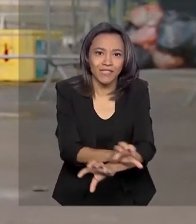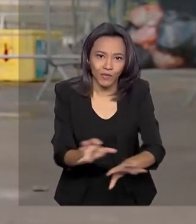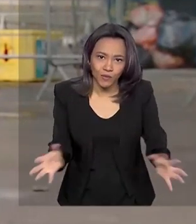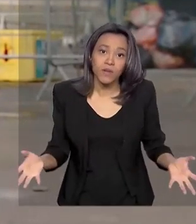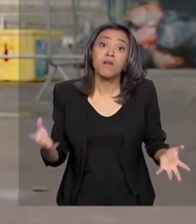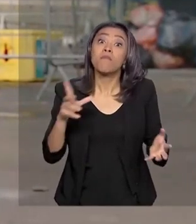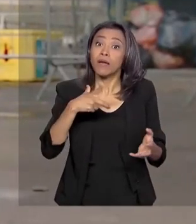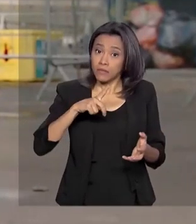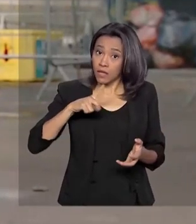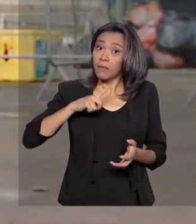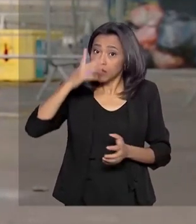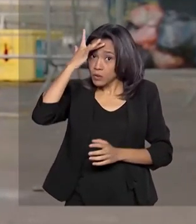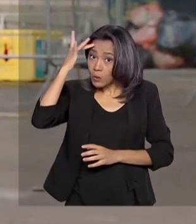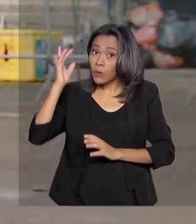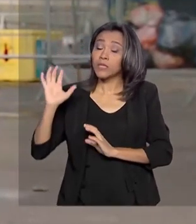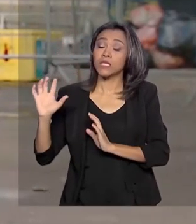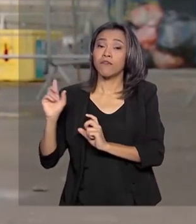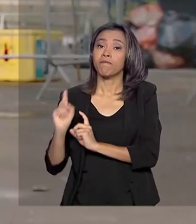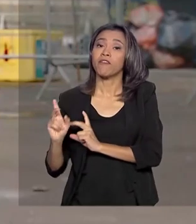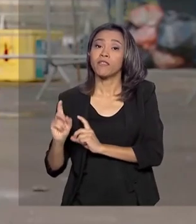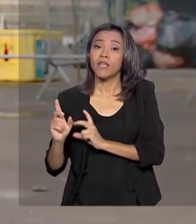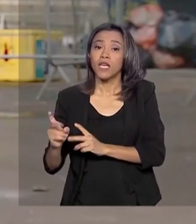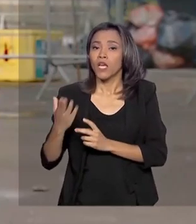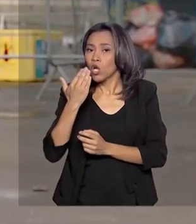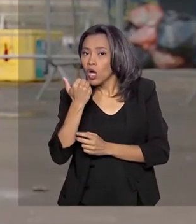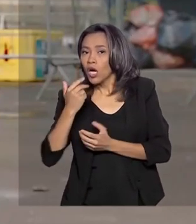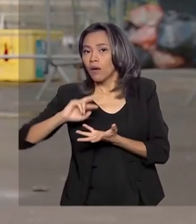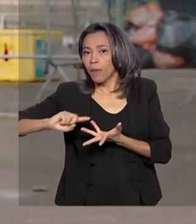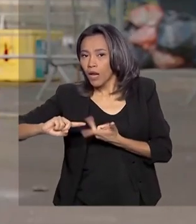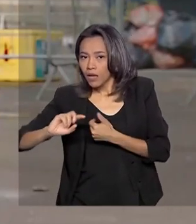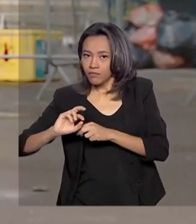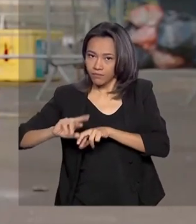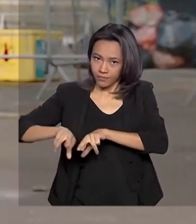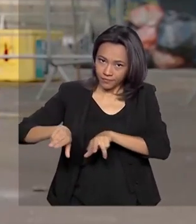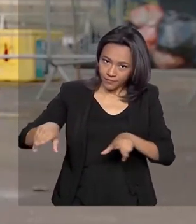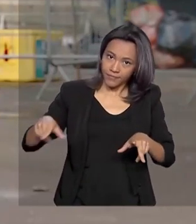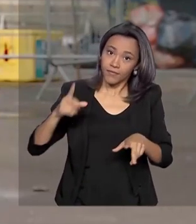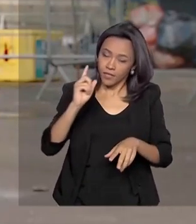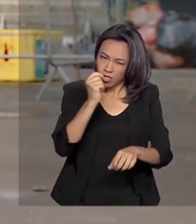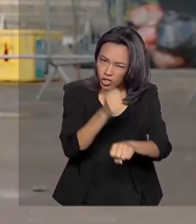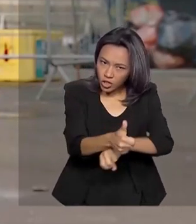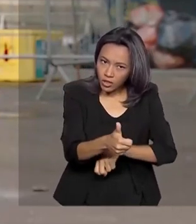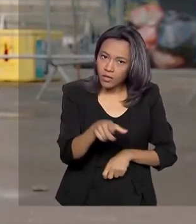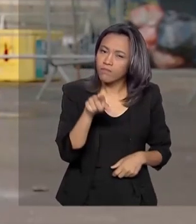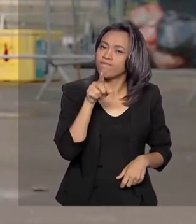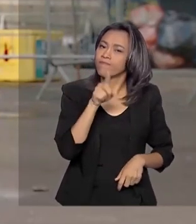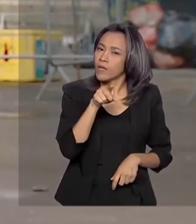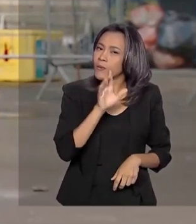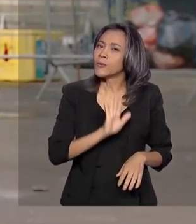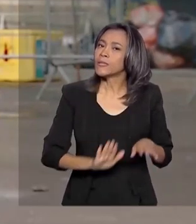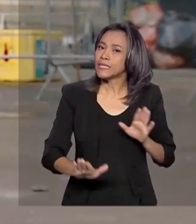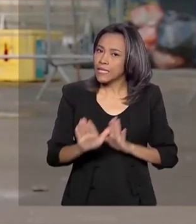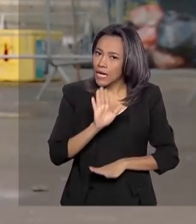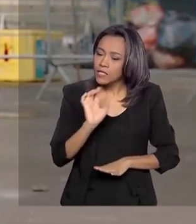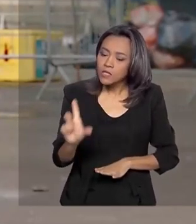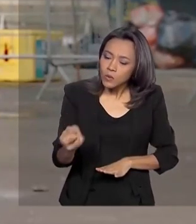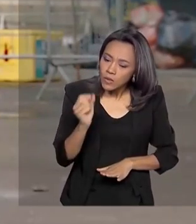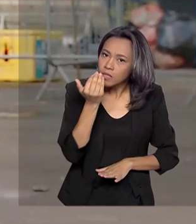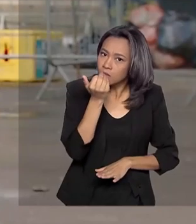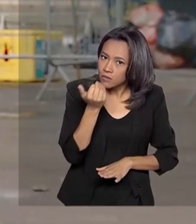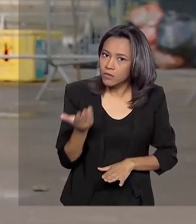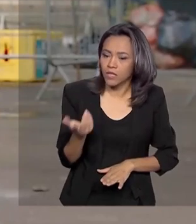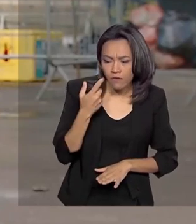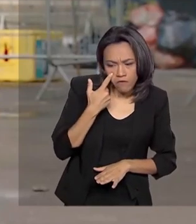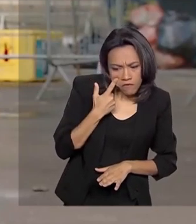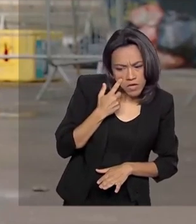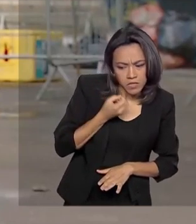os ambulantes que vêm vender bebidas e alimentos. E essa é a primeira dica que eu vou passar para o folião. Cuidado a hora de escolher esses alimentos.